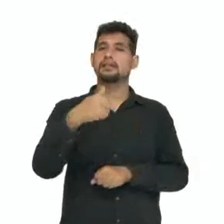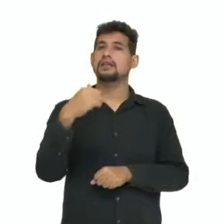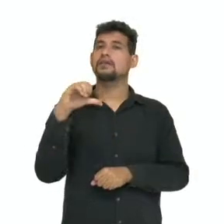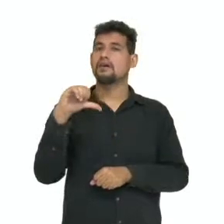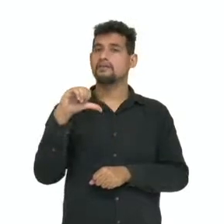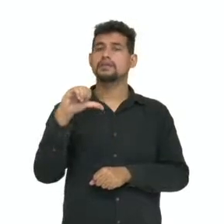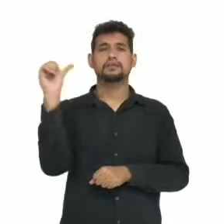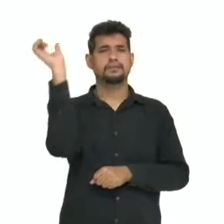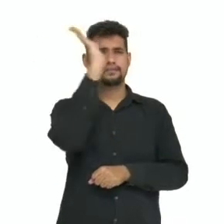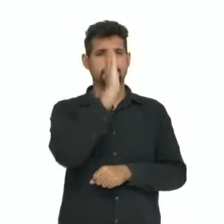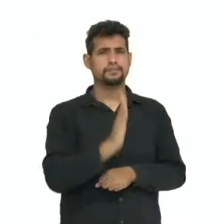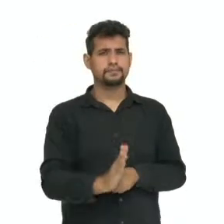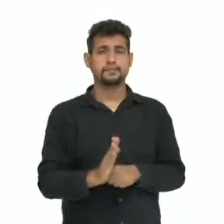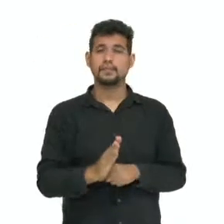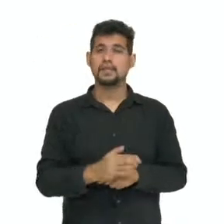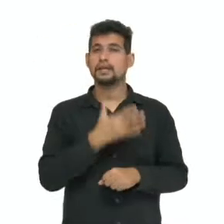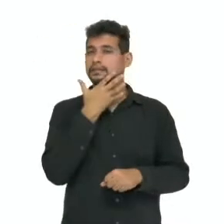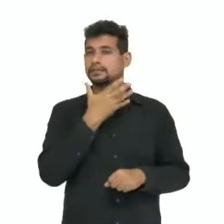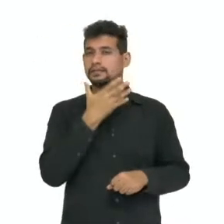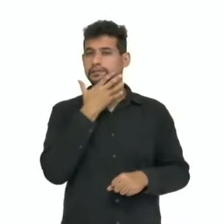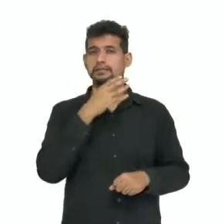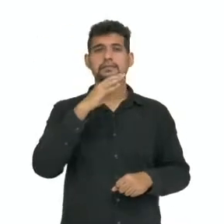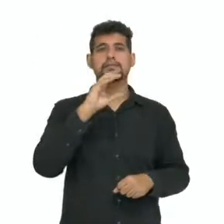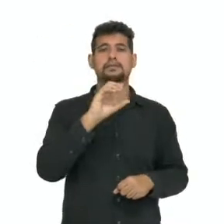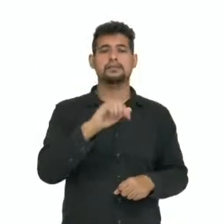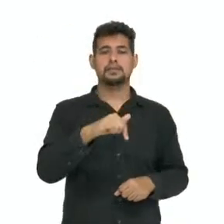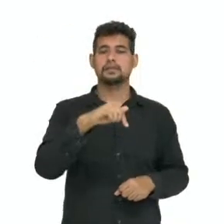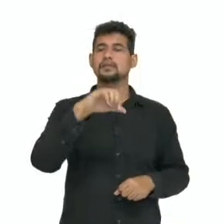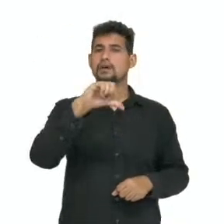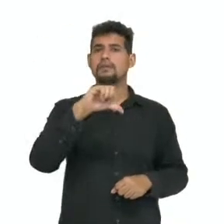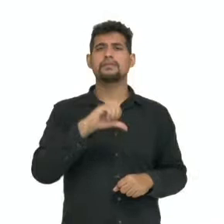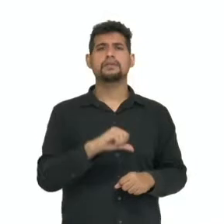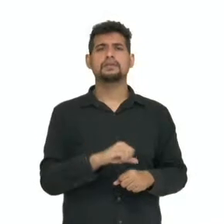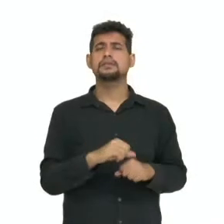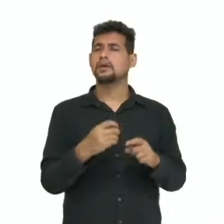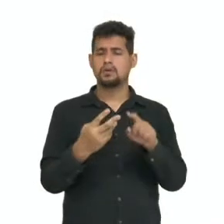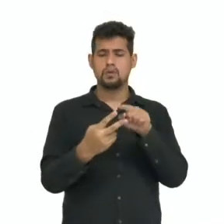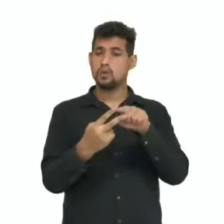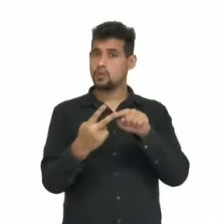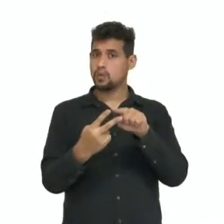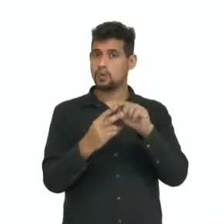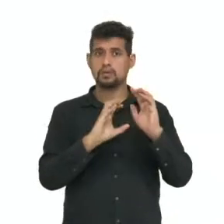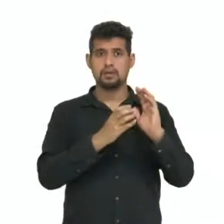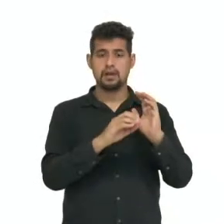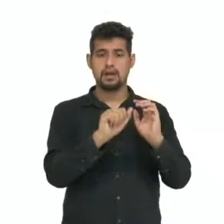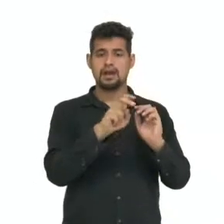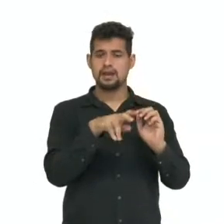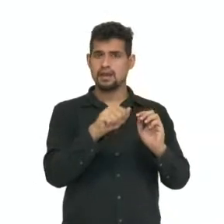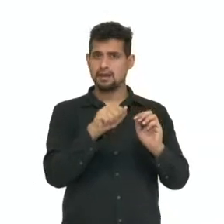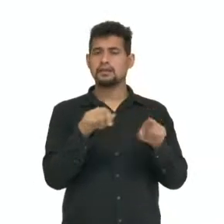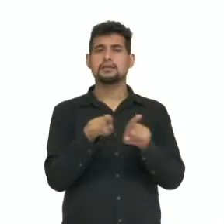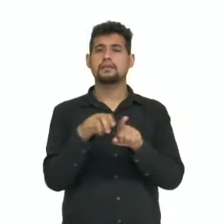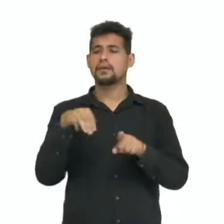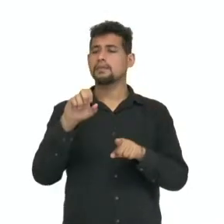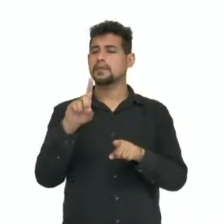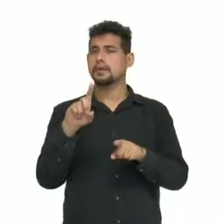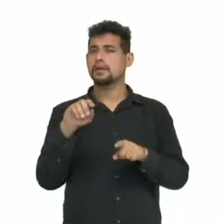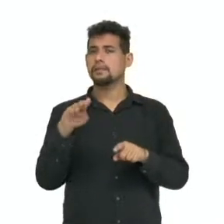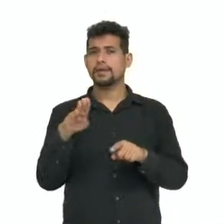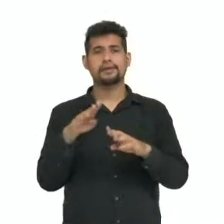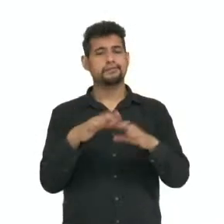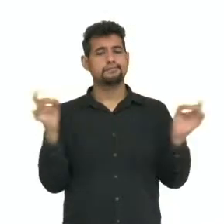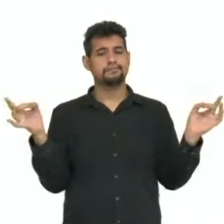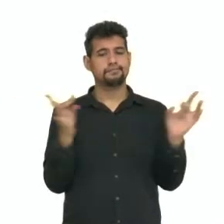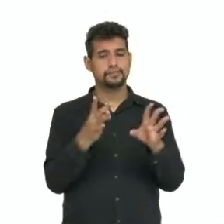1979 no Brasil, dezembro de 79. A Arena e o MDB, portanto, foram extintos e formaram-se novos